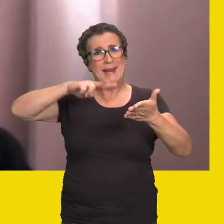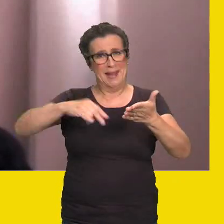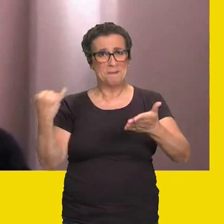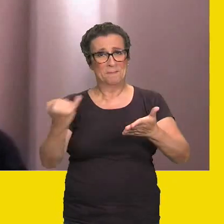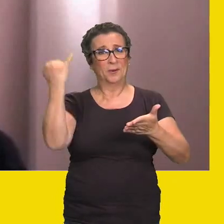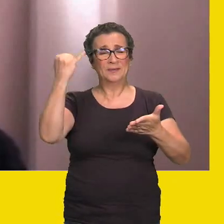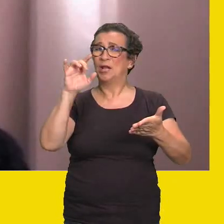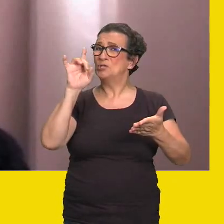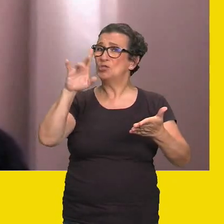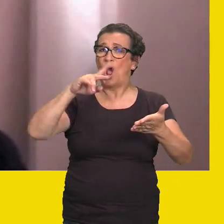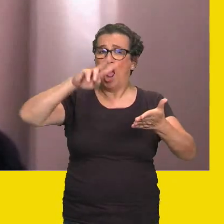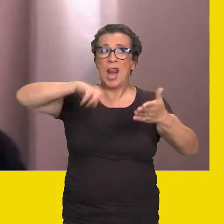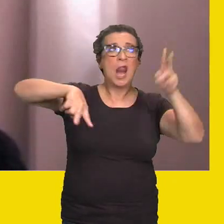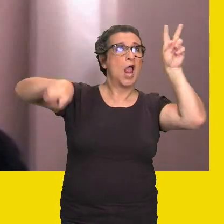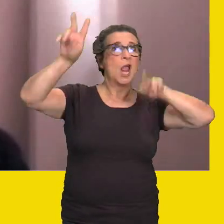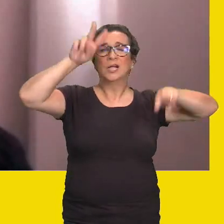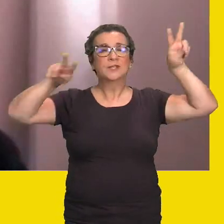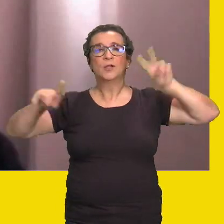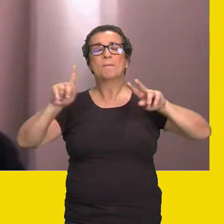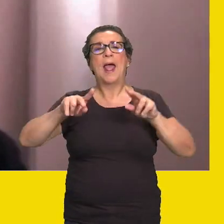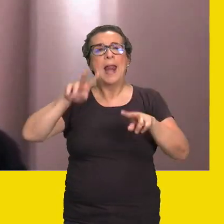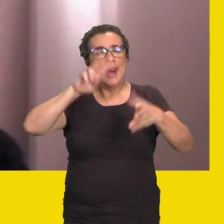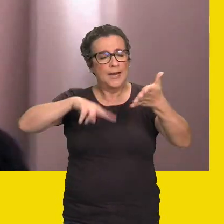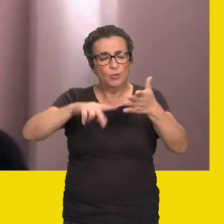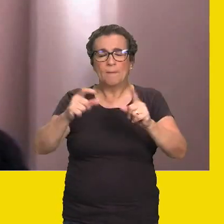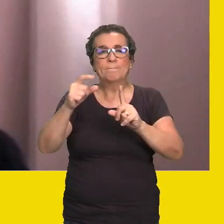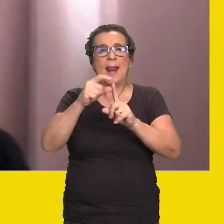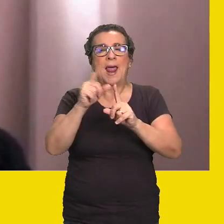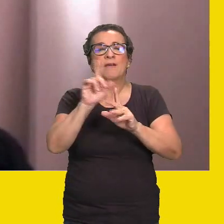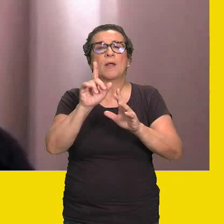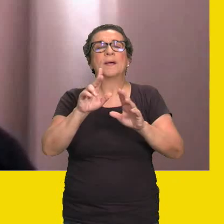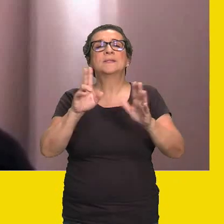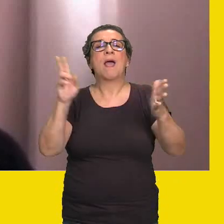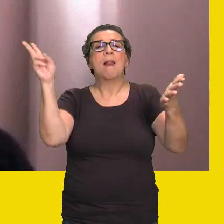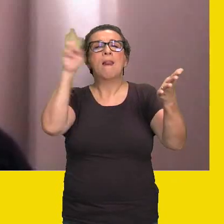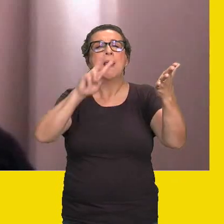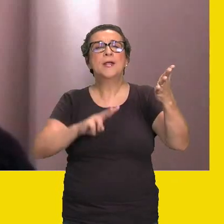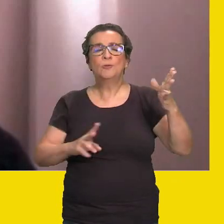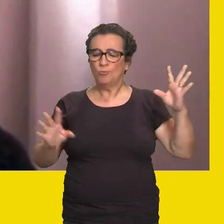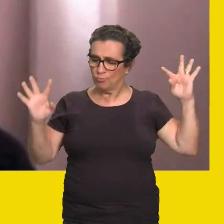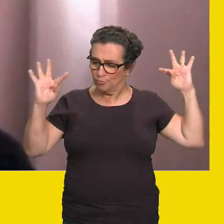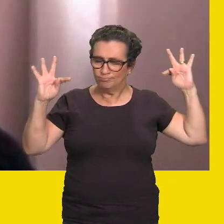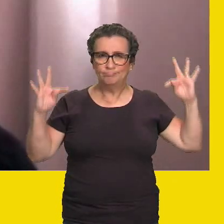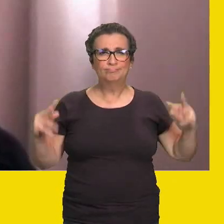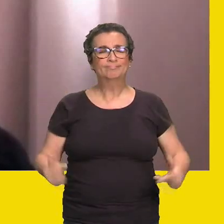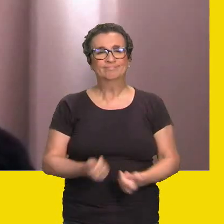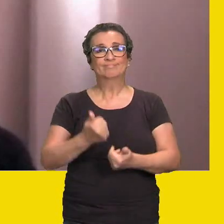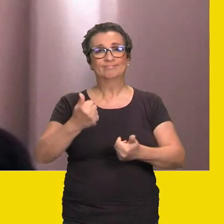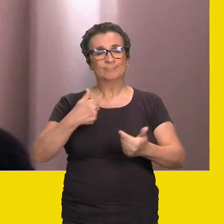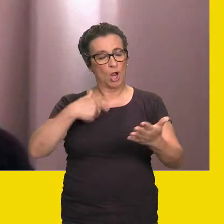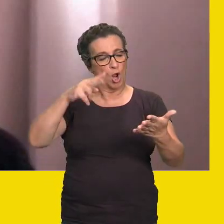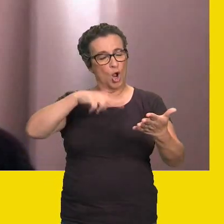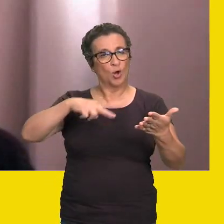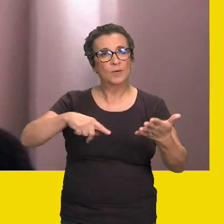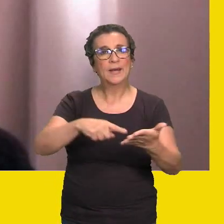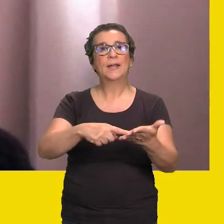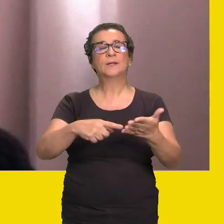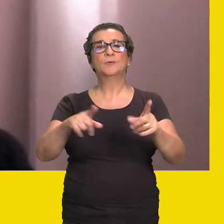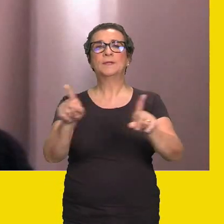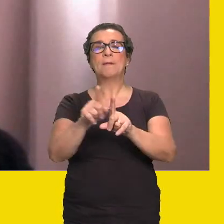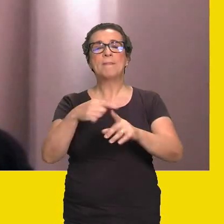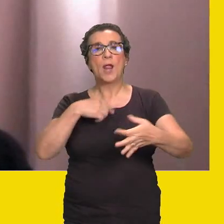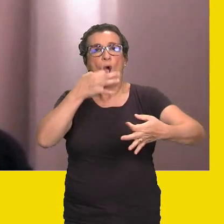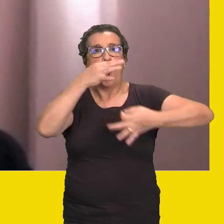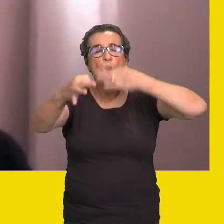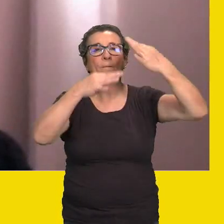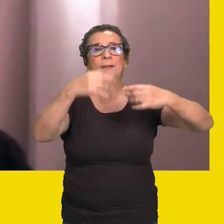só a leitura do mundo, não só a leitura da palavra, mas a leitura completa. Eu ler e entender o que eu estou lendo e eu poder opinar criticamente sobre